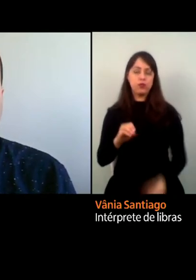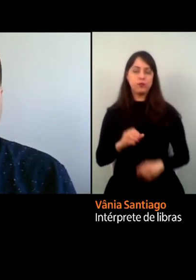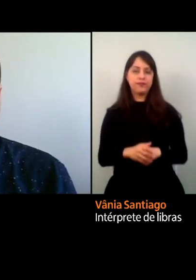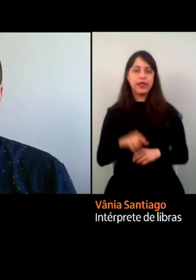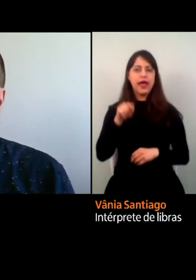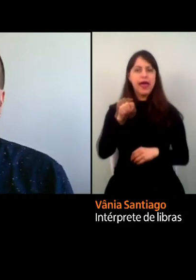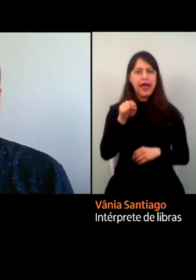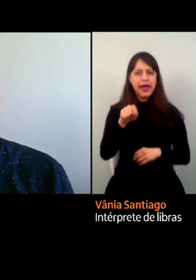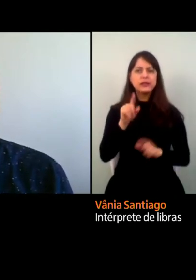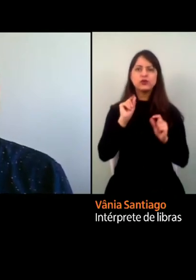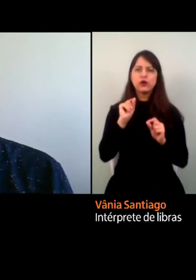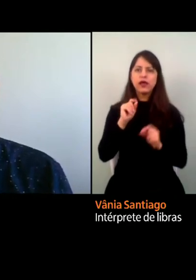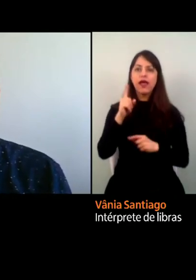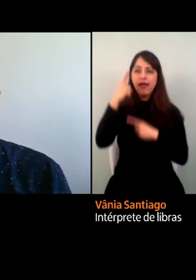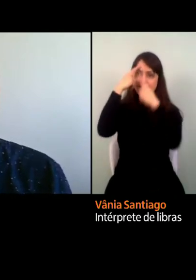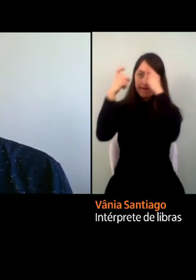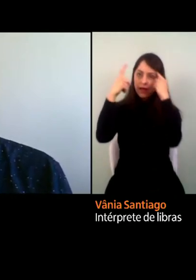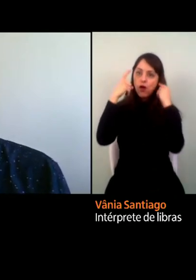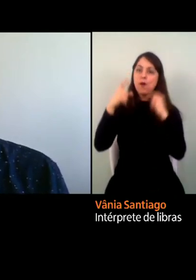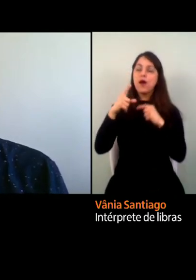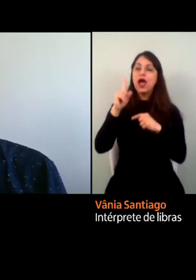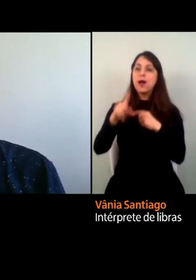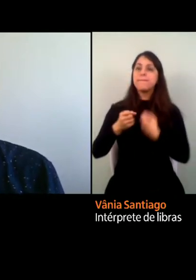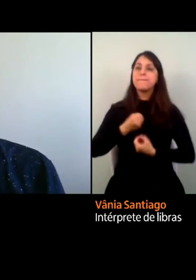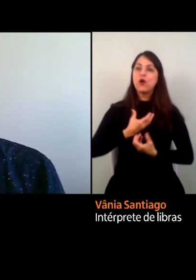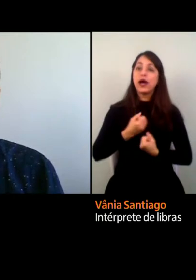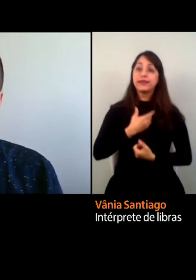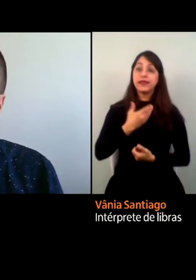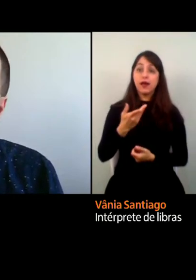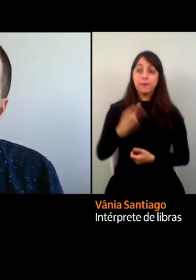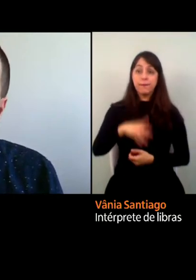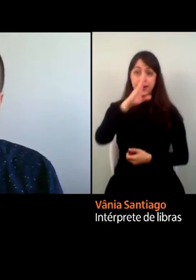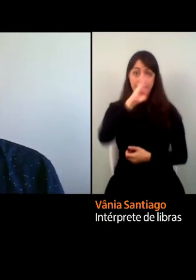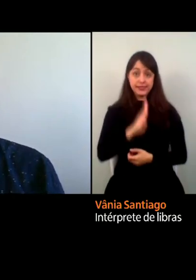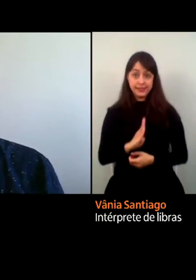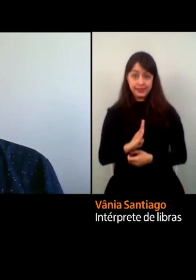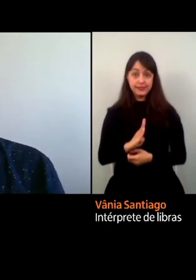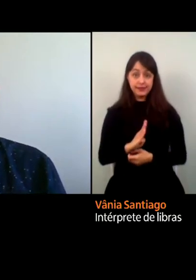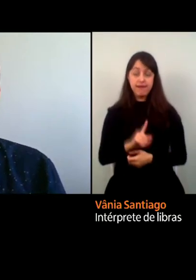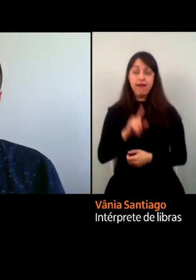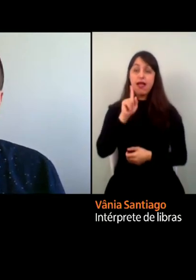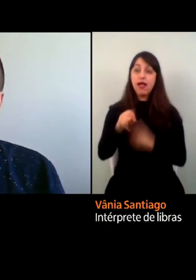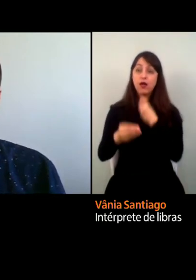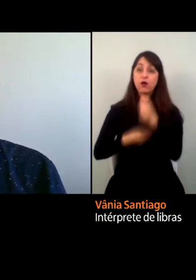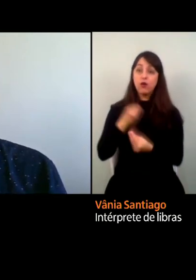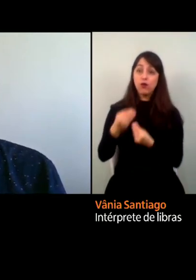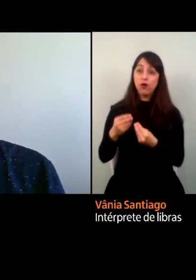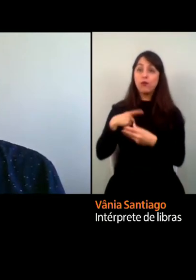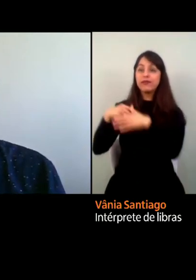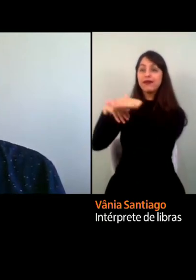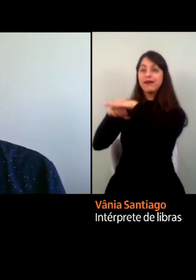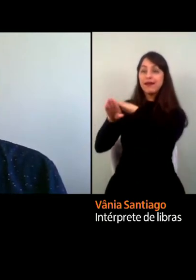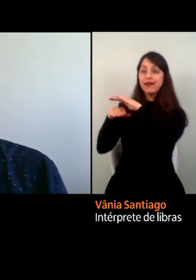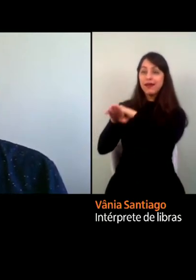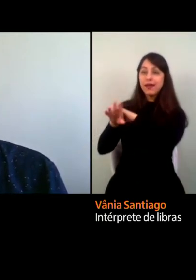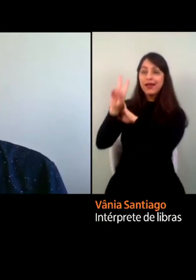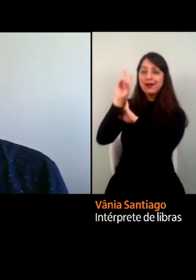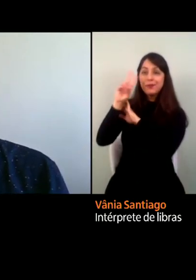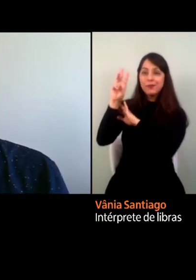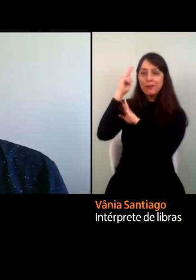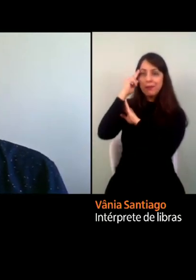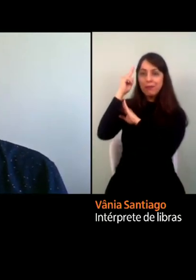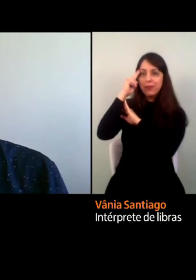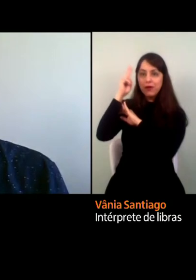uma contribuição original para o cinema de reapropriação de arquivos. O Manifesto Antropófago